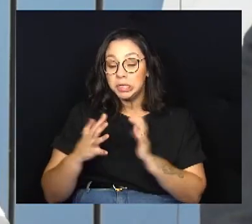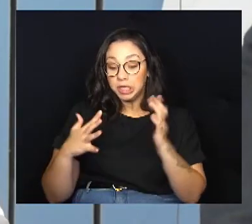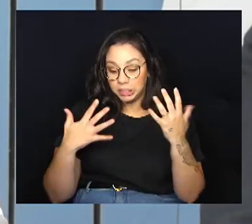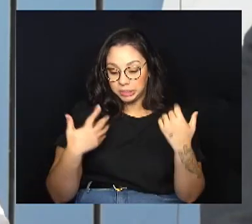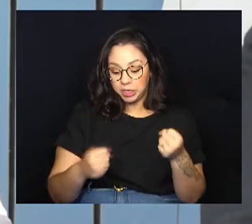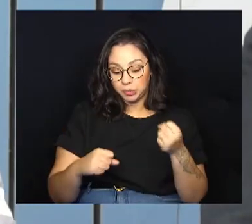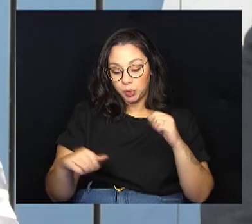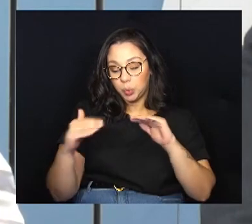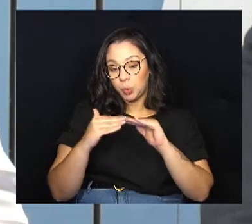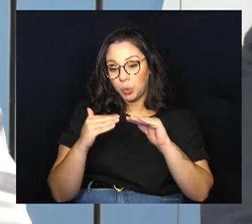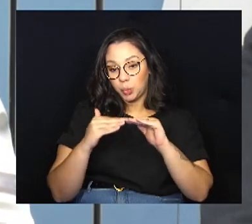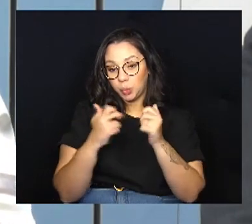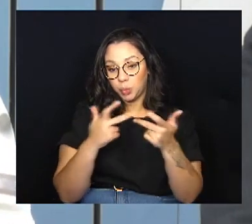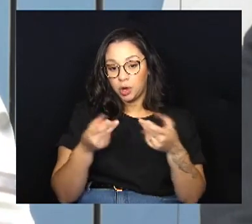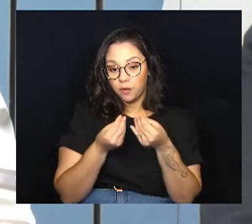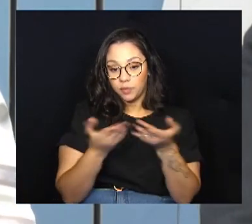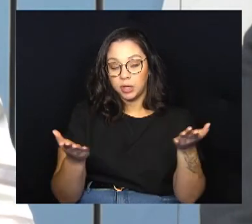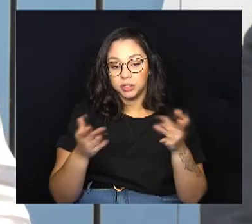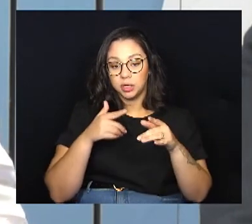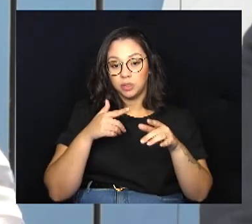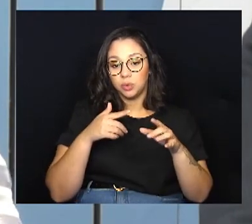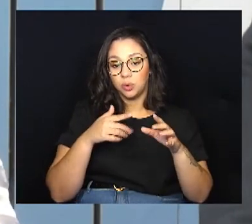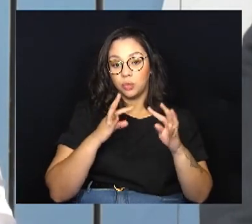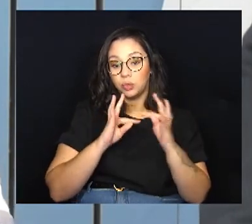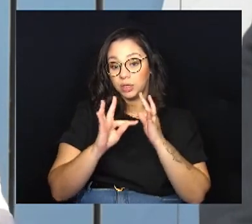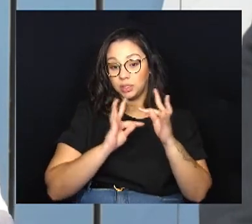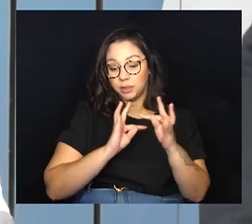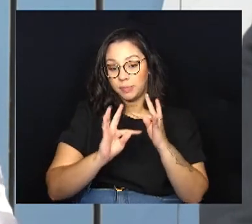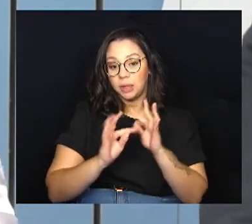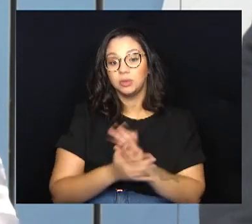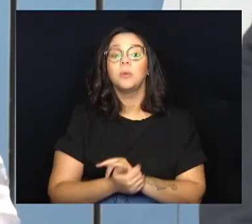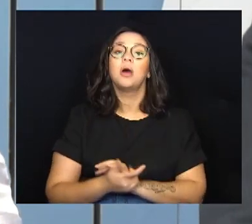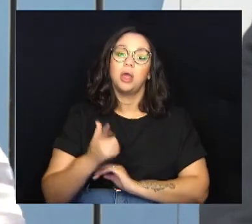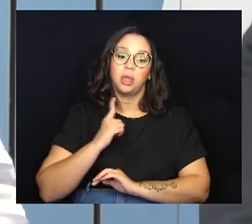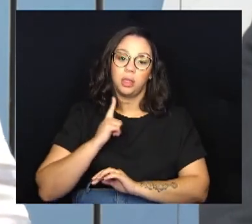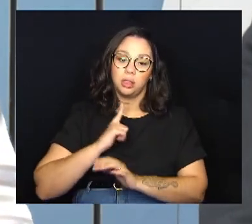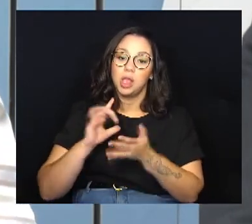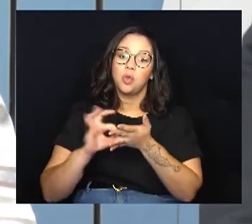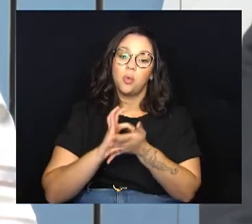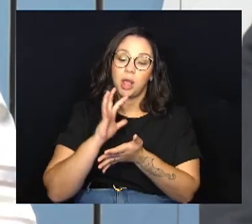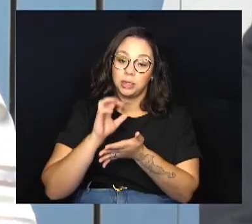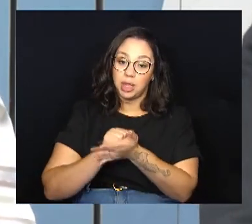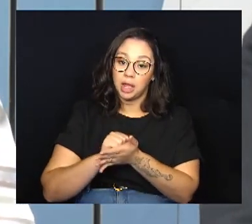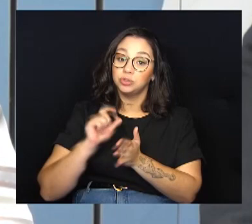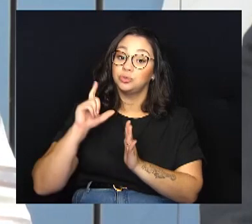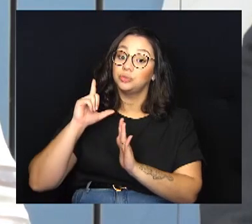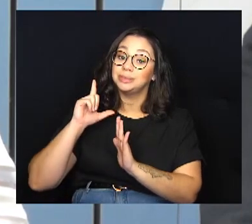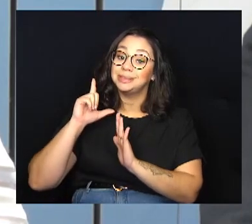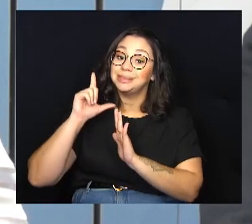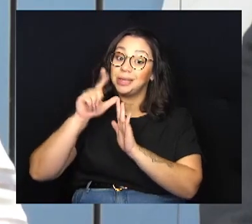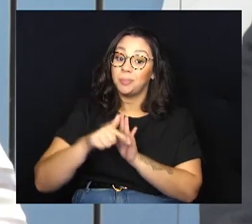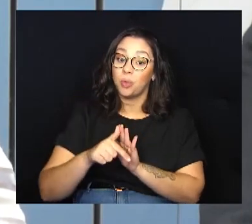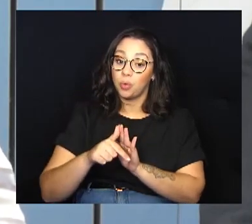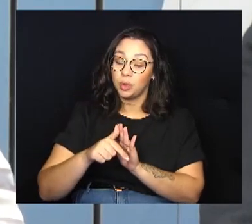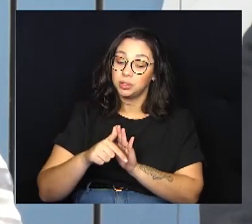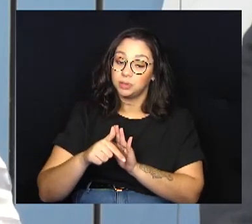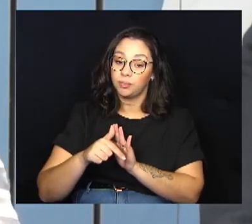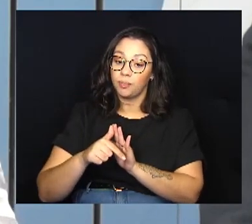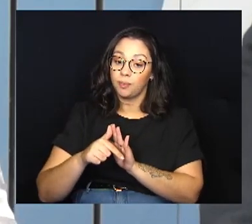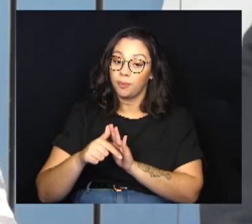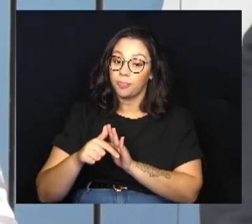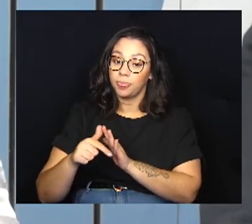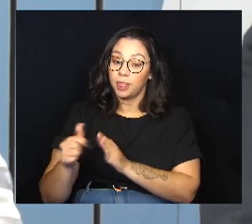gabinete, só no gabinete, fora os que chegam via Zap. Sim. Ela me falou 3. Fizeram 3 internações em um